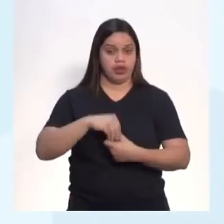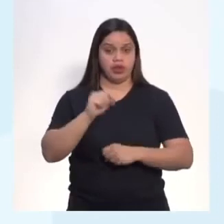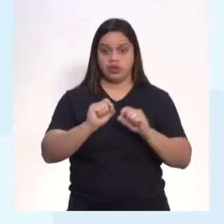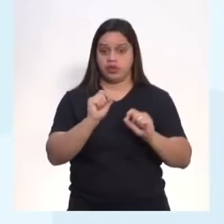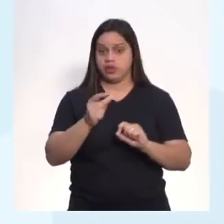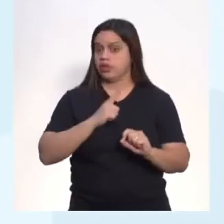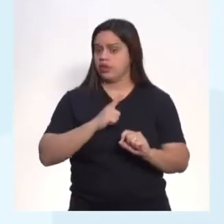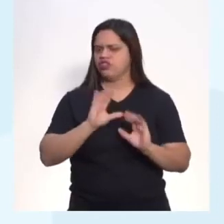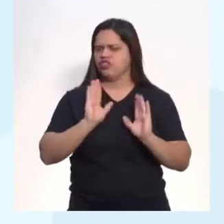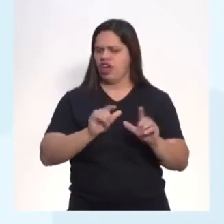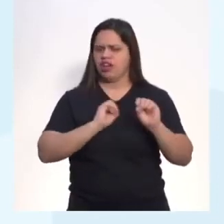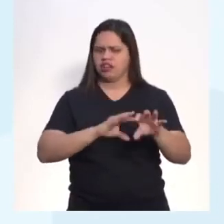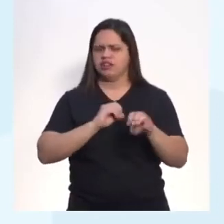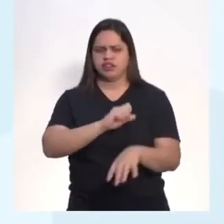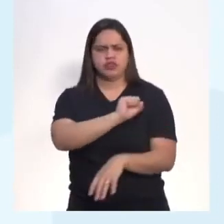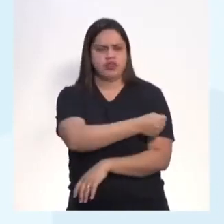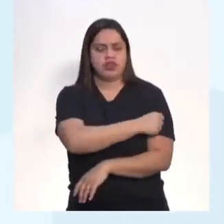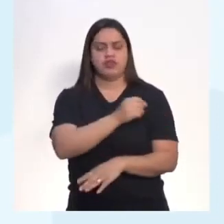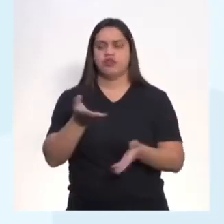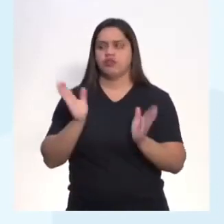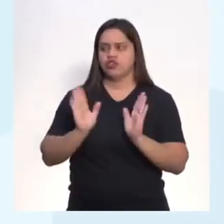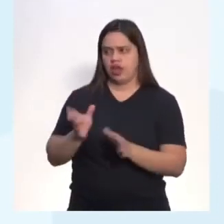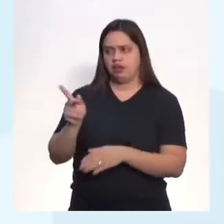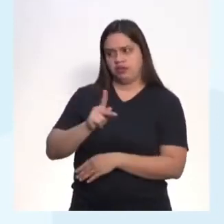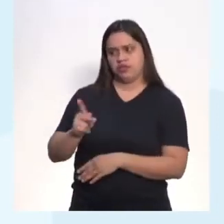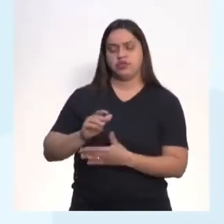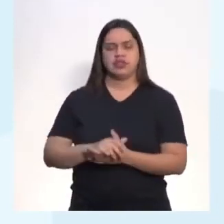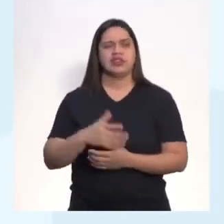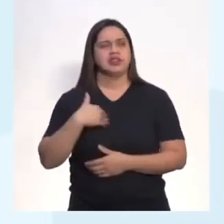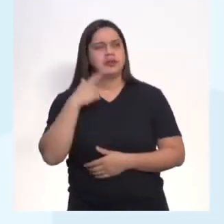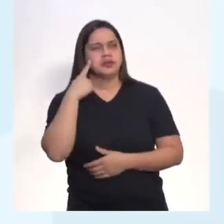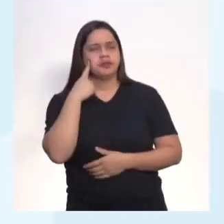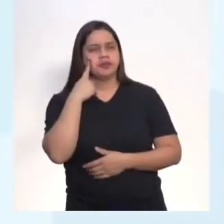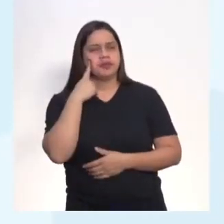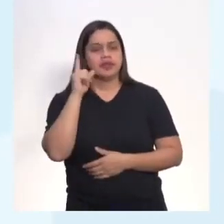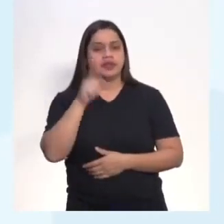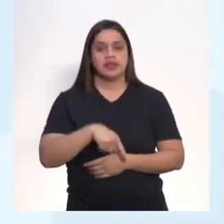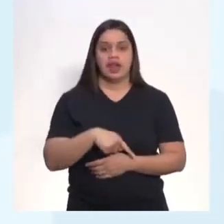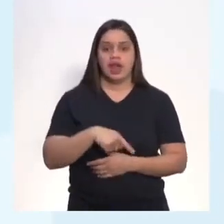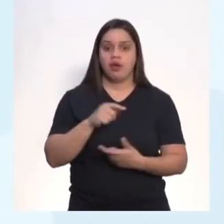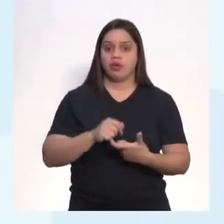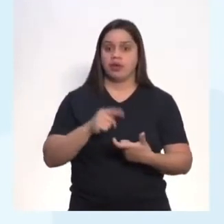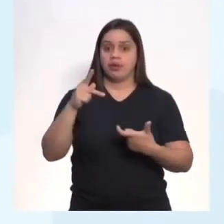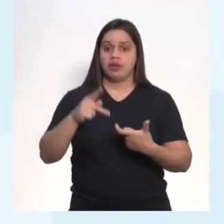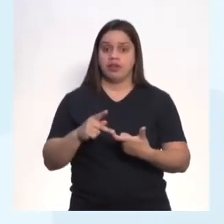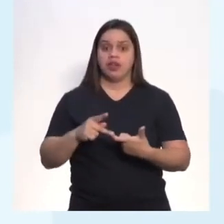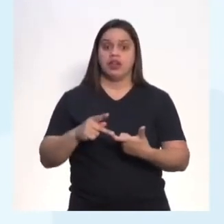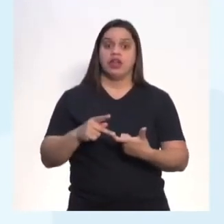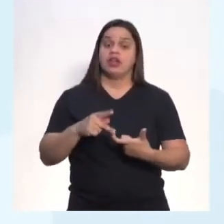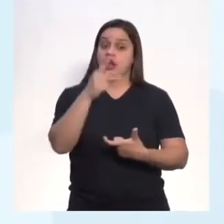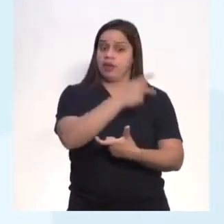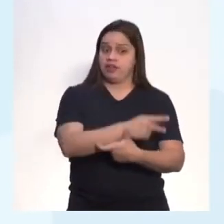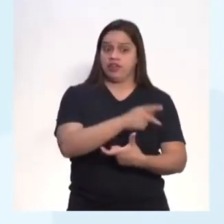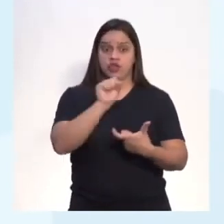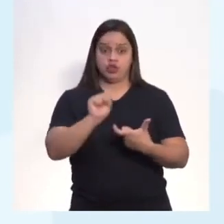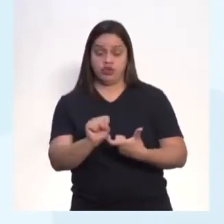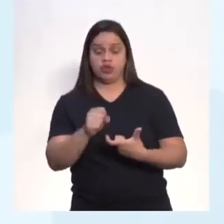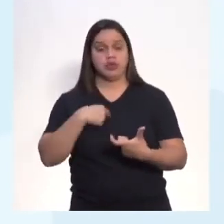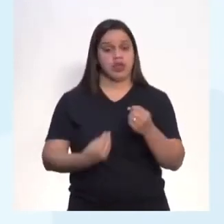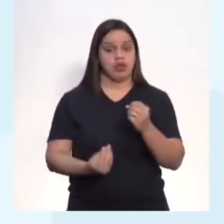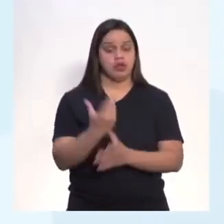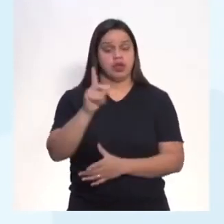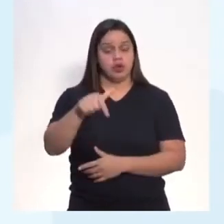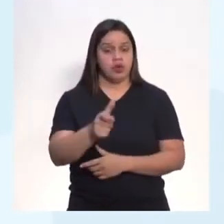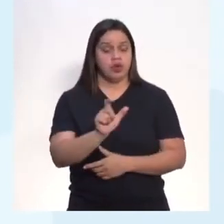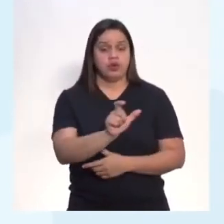gente trabalhou isso no 8º ano, né, Mônica? Que é, oh meu Jesus, prefixos e sufixos. Que quando eu crio outras palavras, aí eu